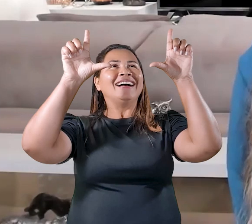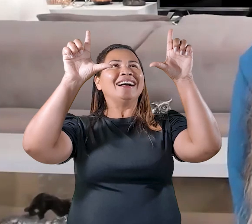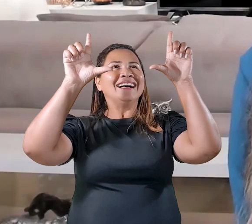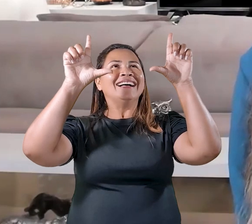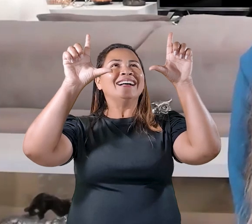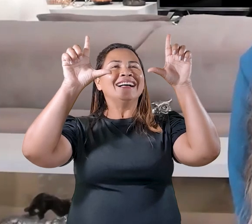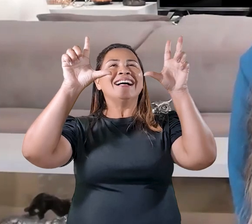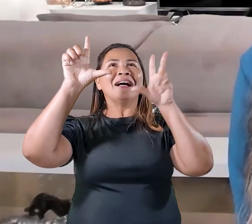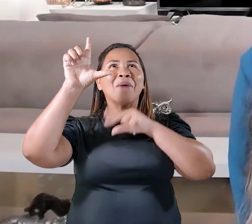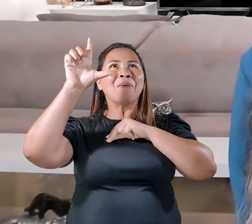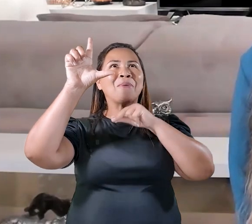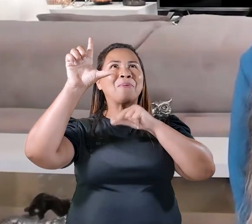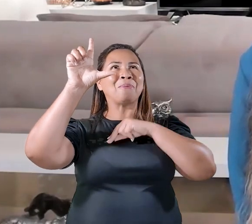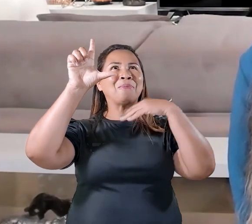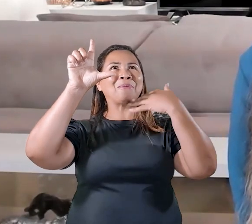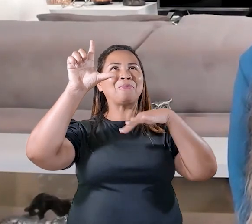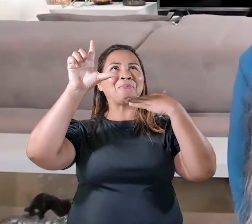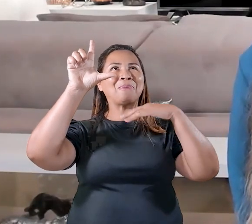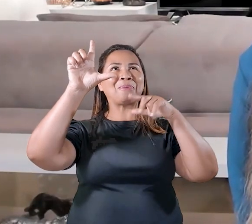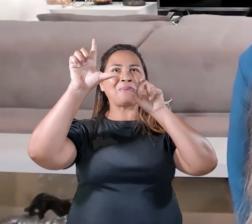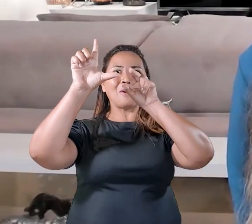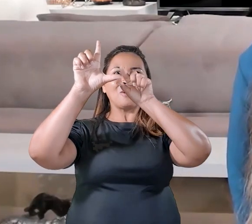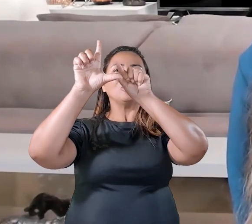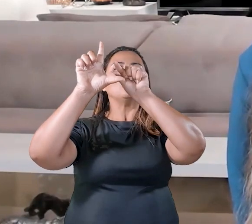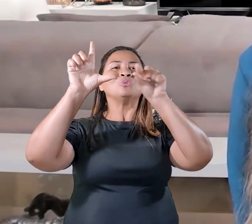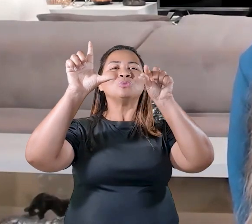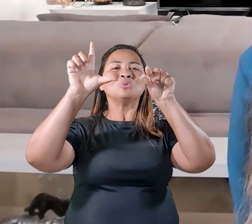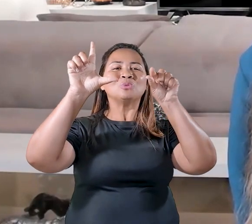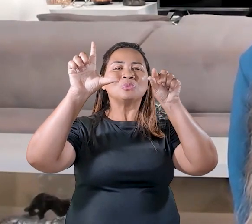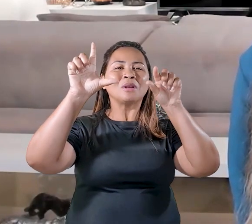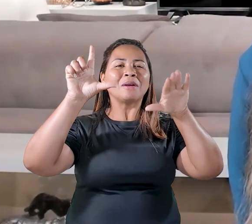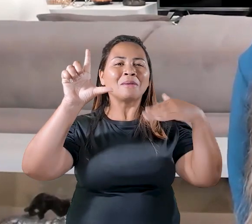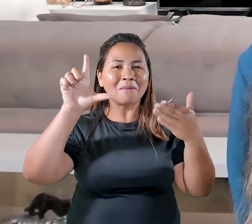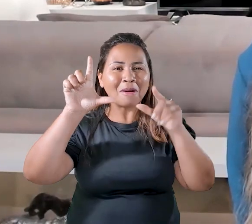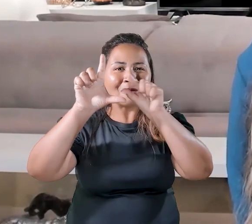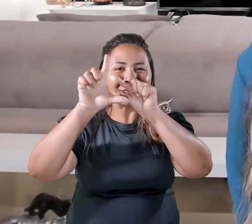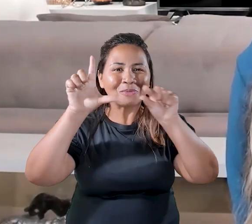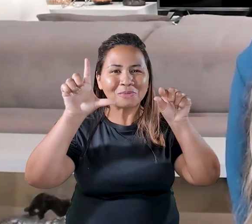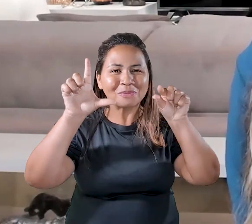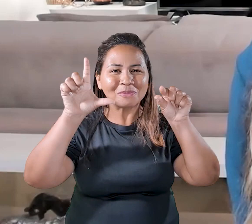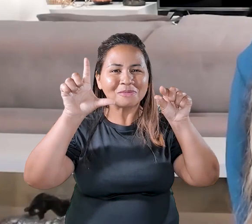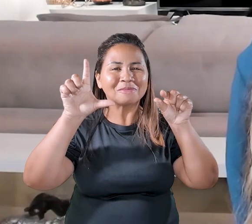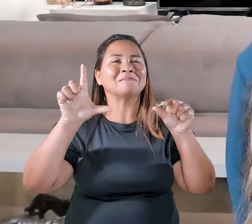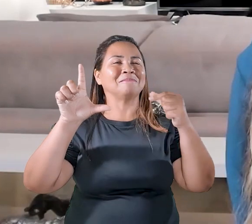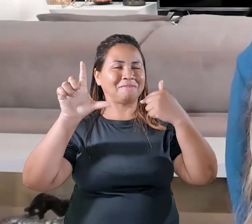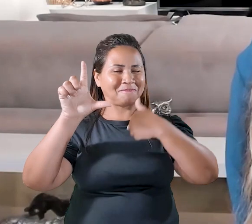Olha para ela e dê uma legenda. Eu sou o eu sou.